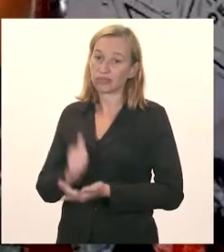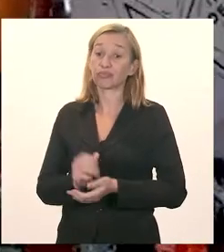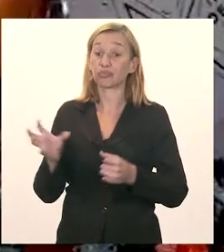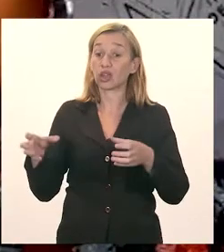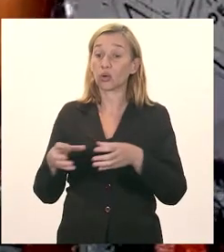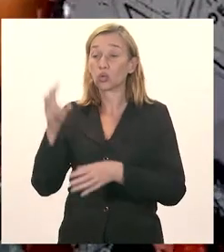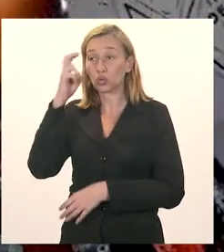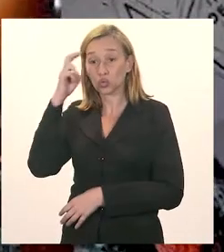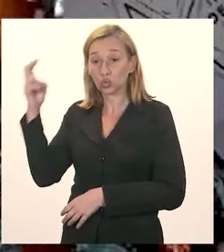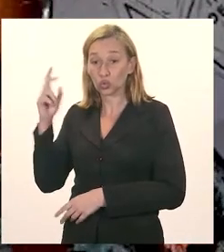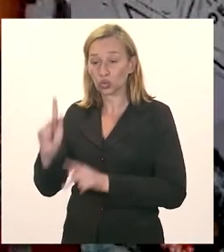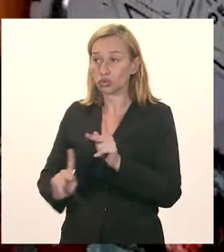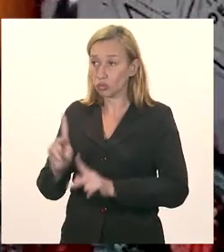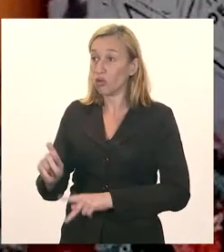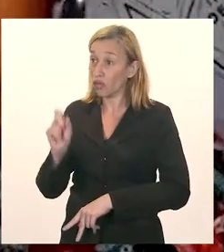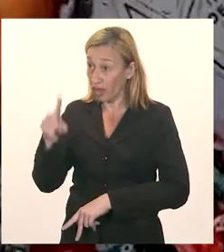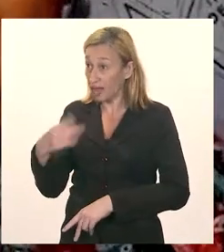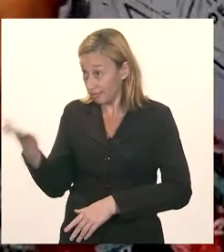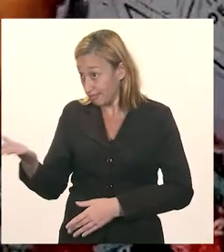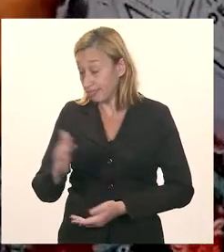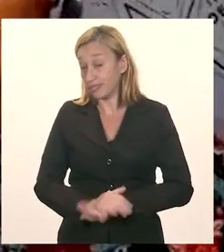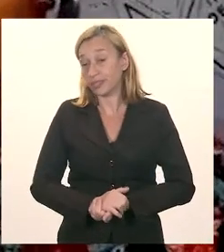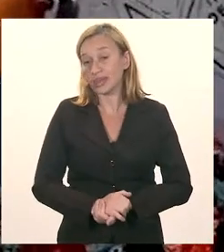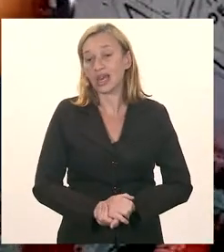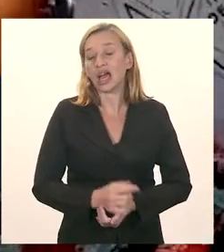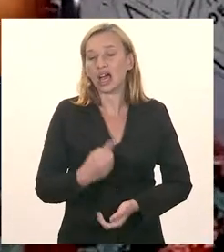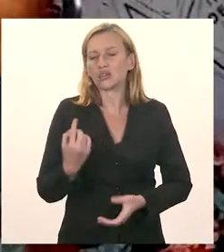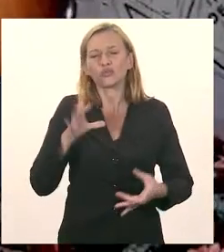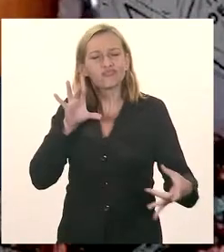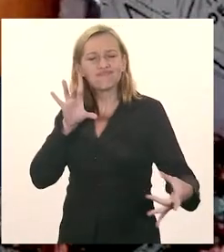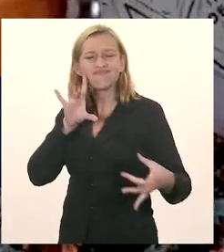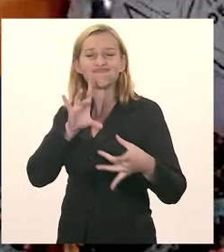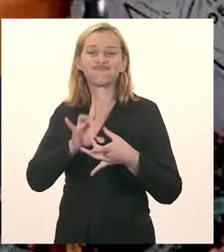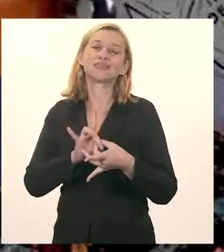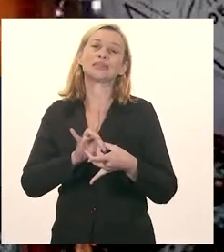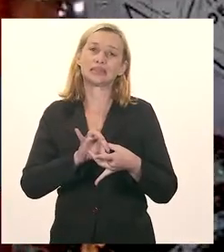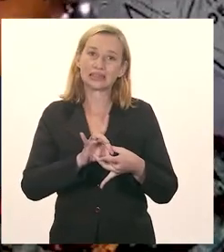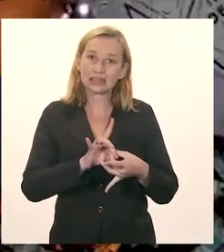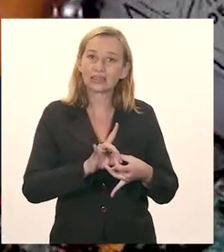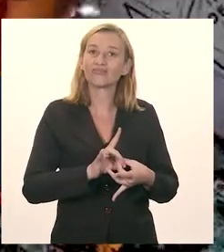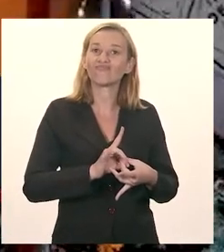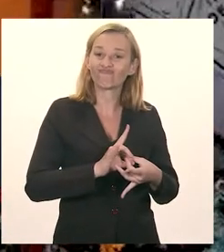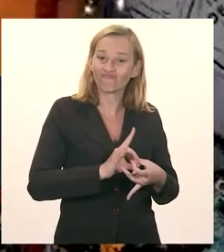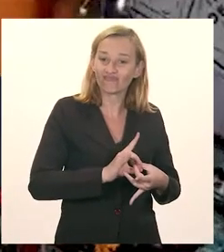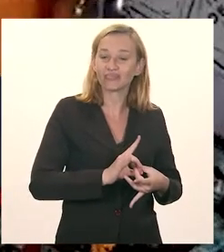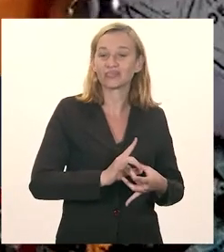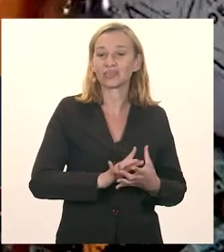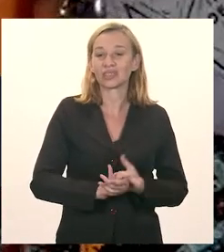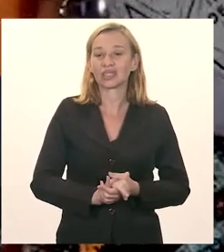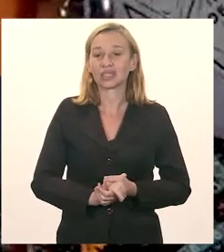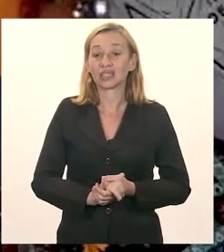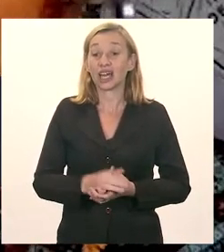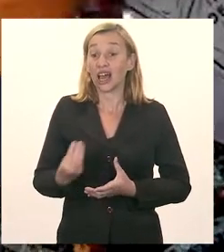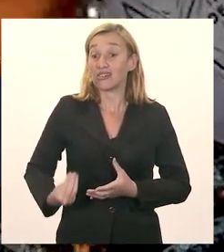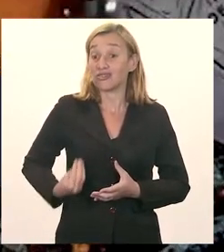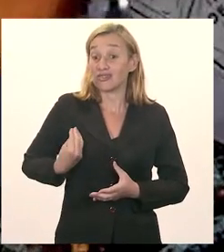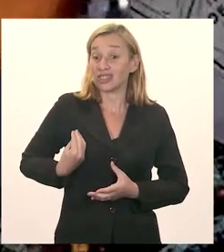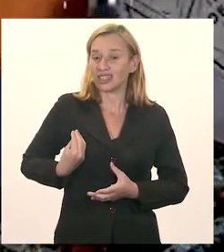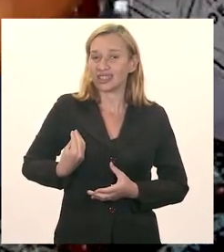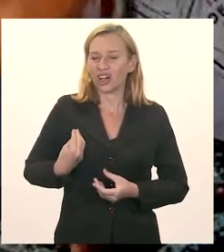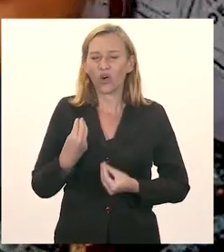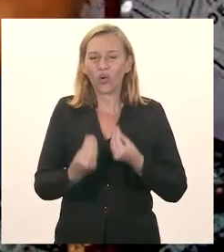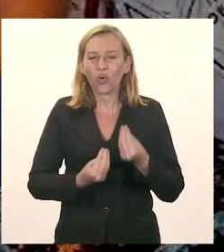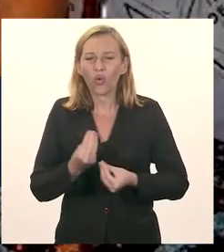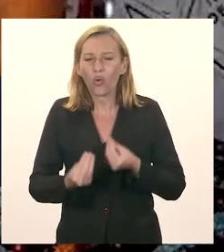E a cultura popular, ela é isso, né? Ela é essa nossa ligação com o modo de vida,